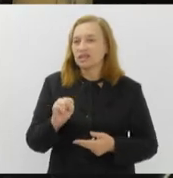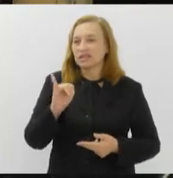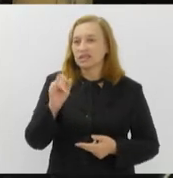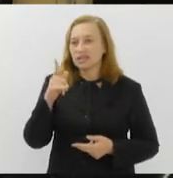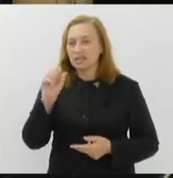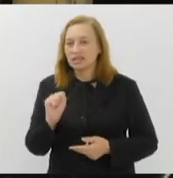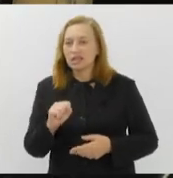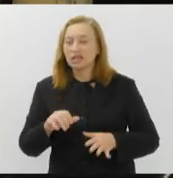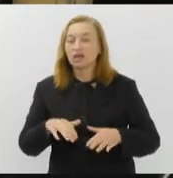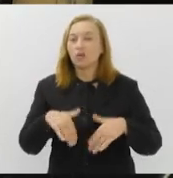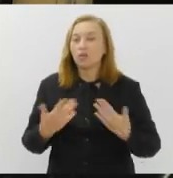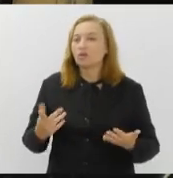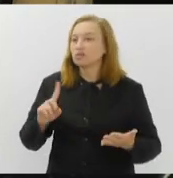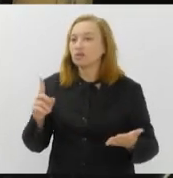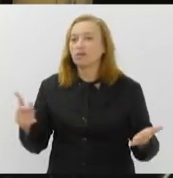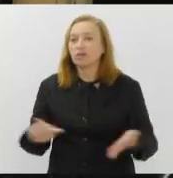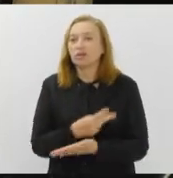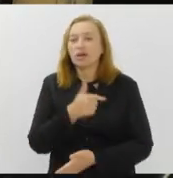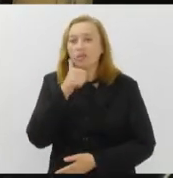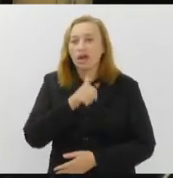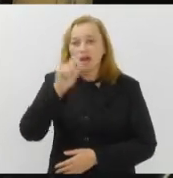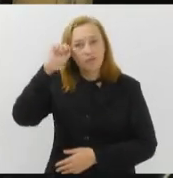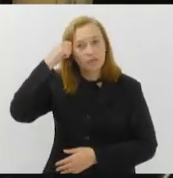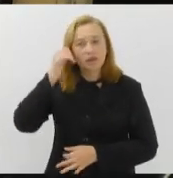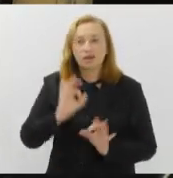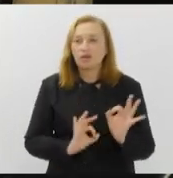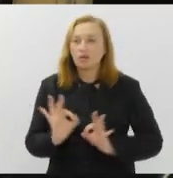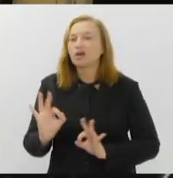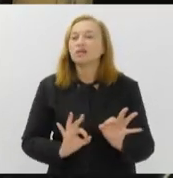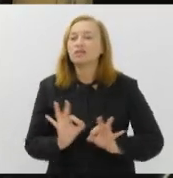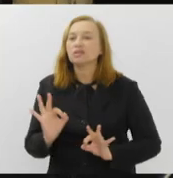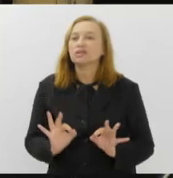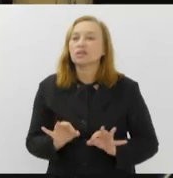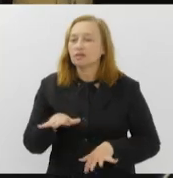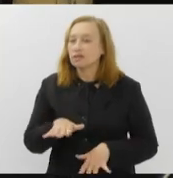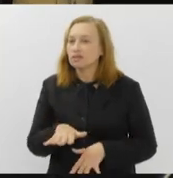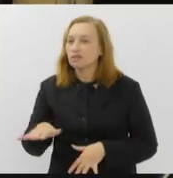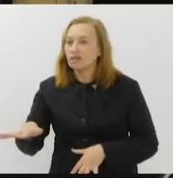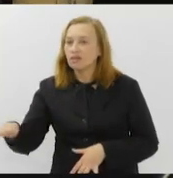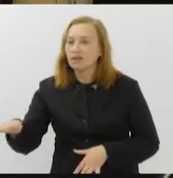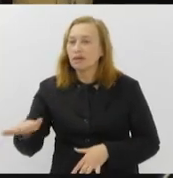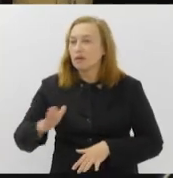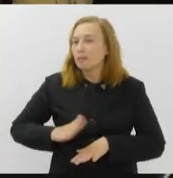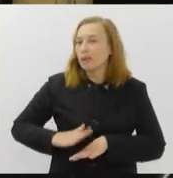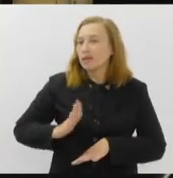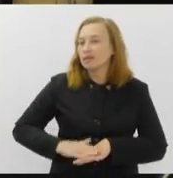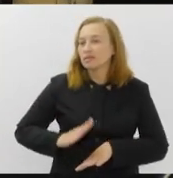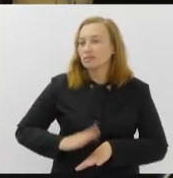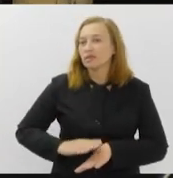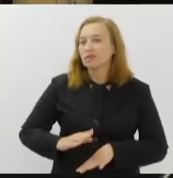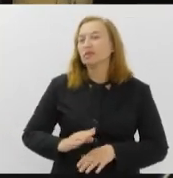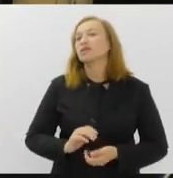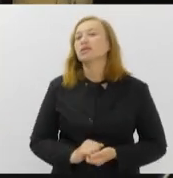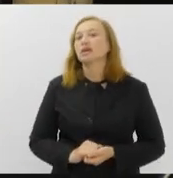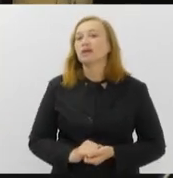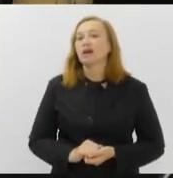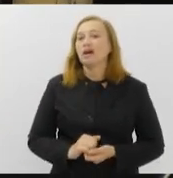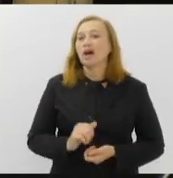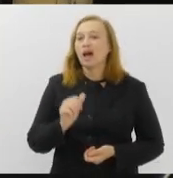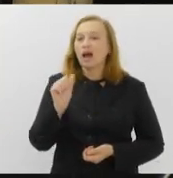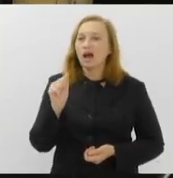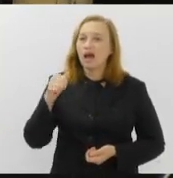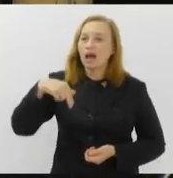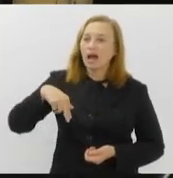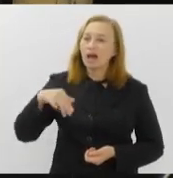enquanto isso tudo não acontece, as mulheres pretas que estão se organizando nos territórios, estão cada vez mais se aquilombando para fazer as